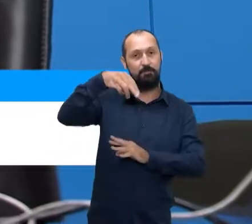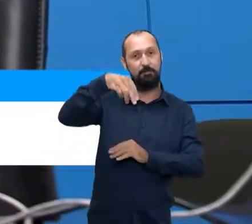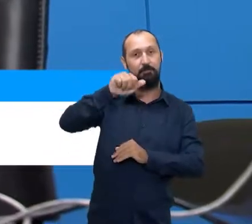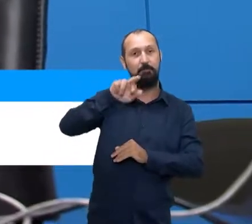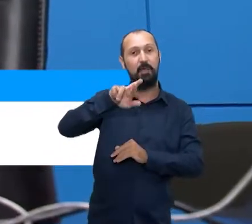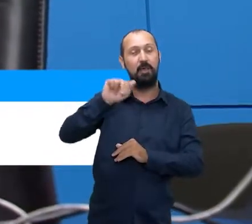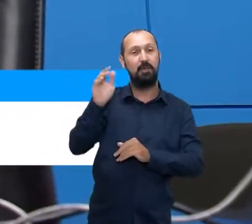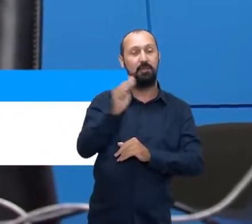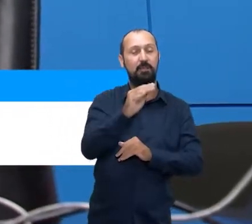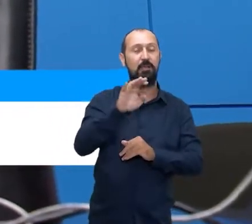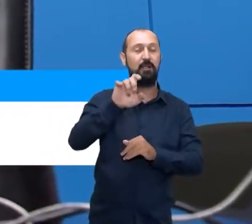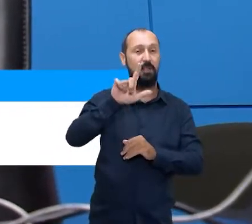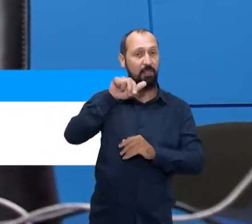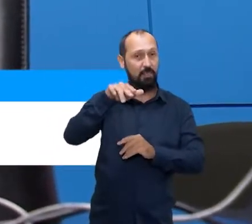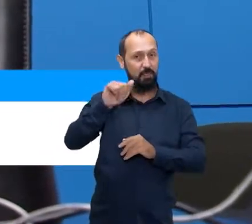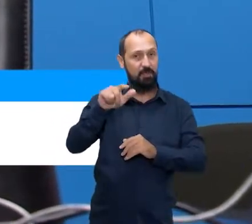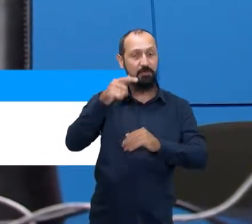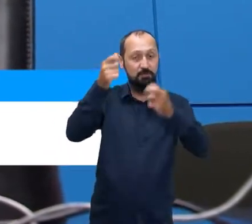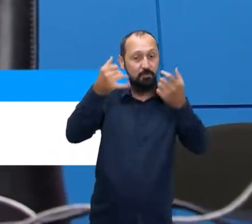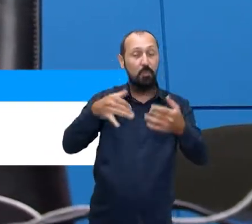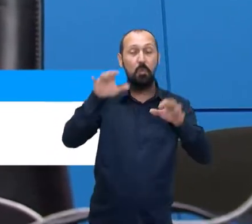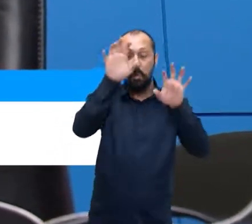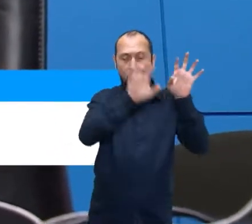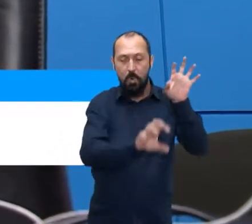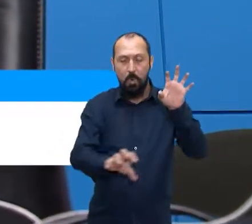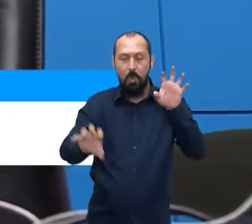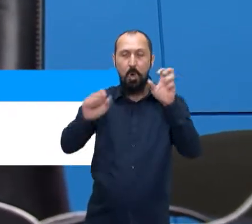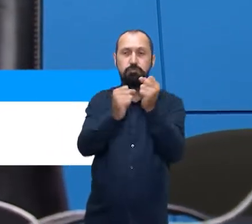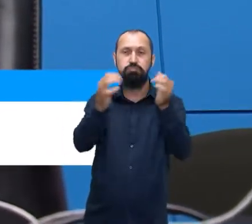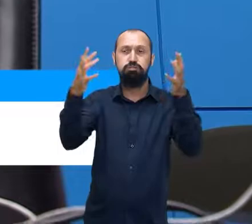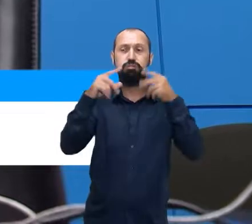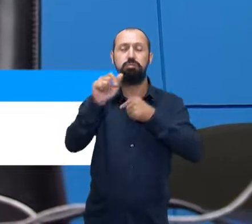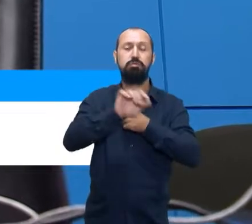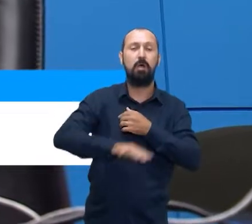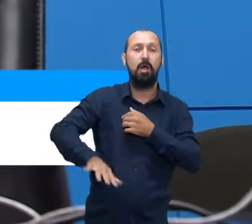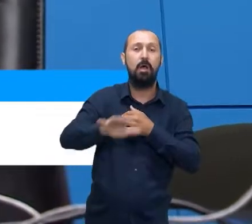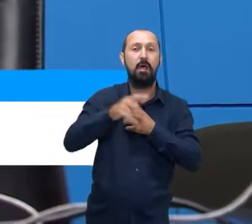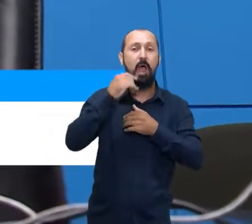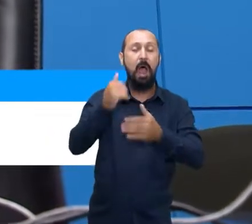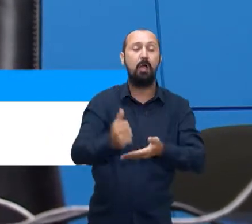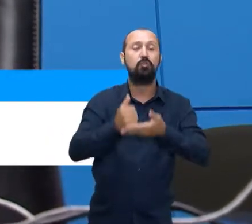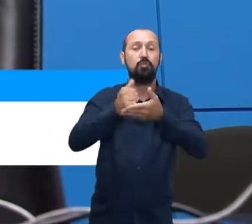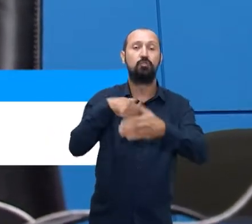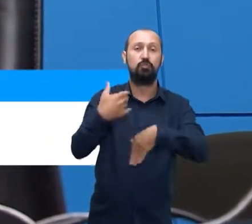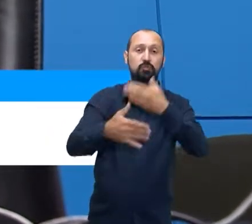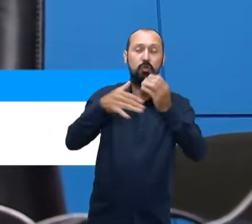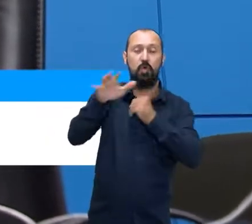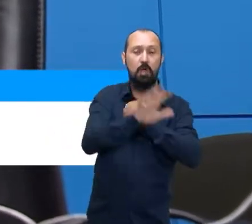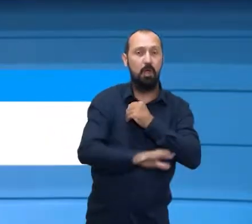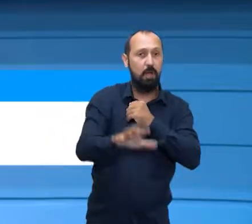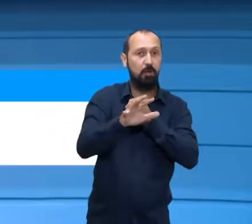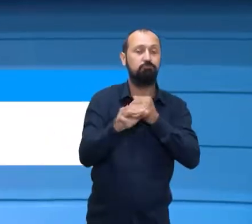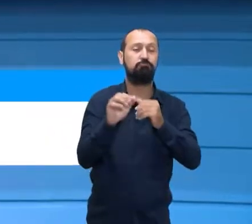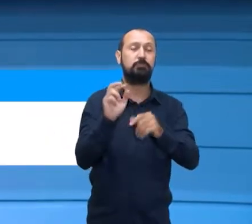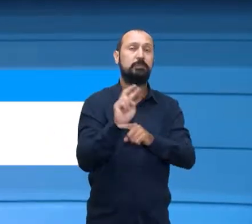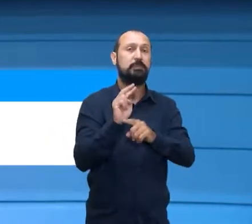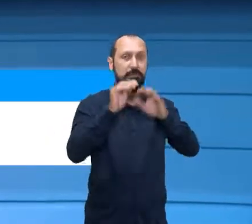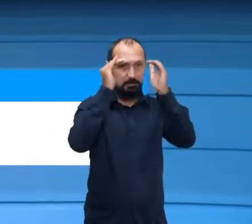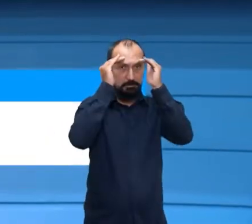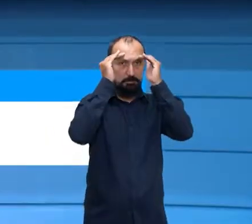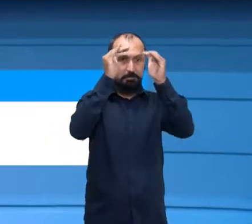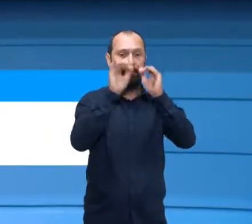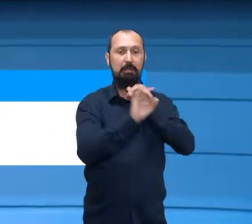Andrade, explicou que o zoneamento ecológico econômico possibilita o desenvolvimento regional ordenado, respeitando